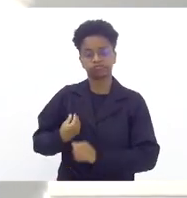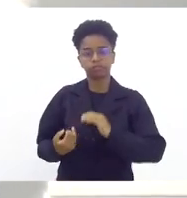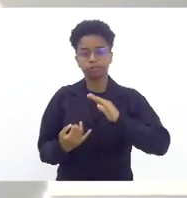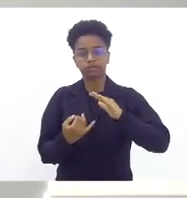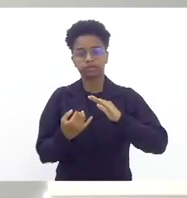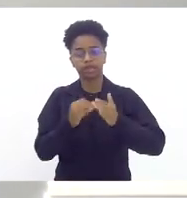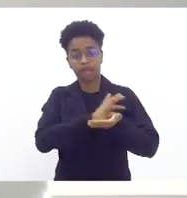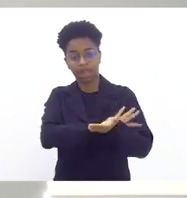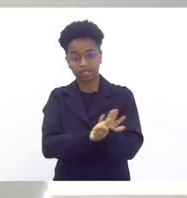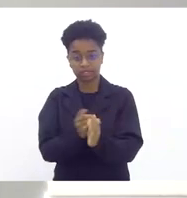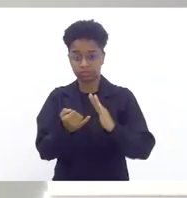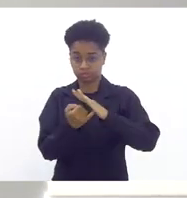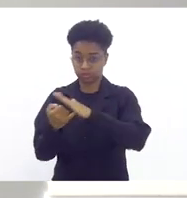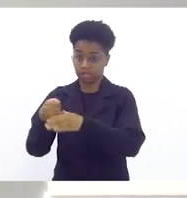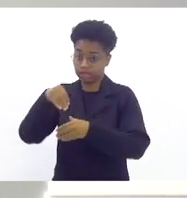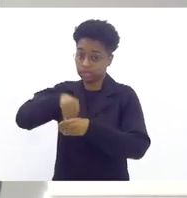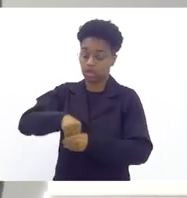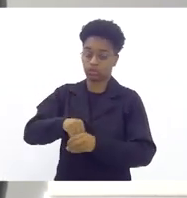a instituição,